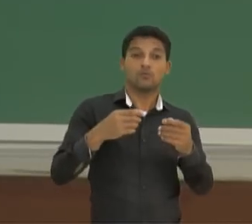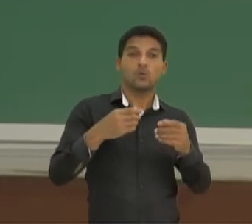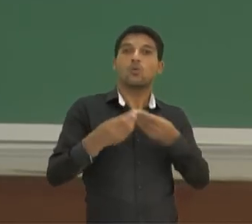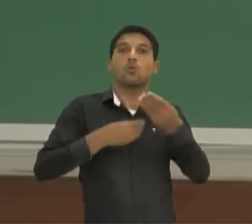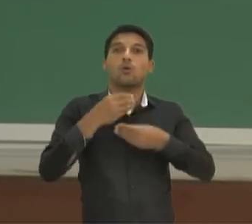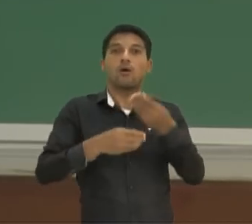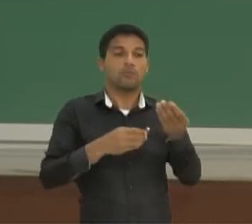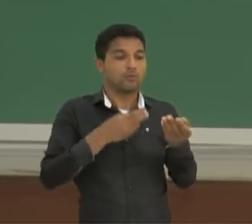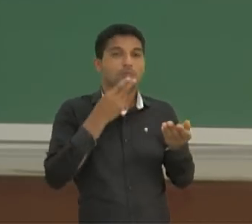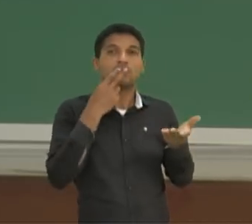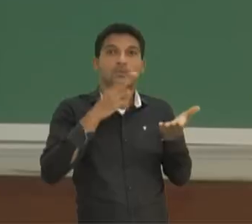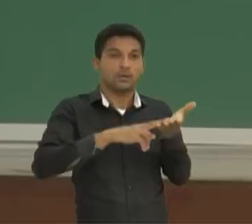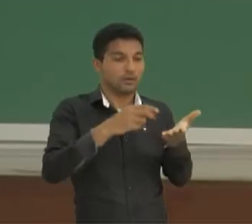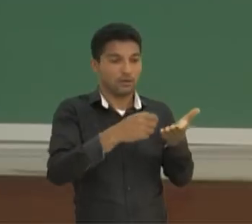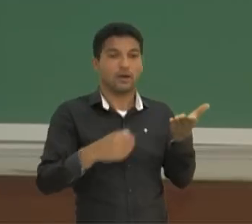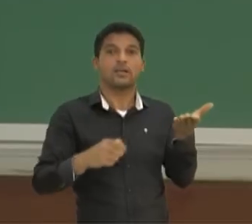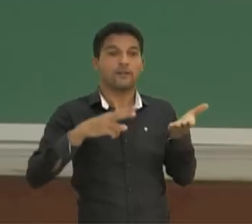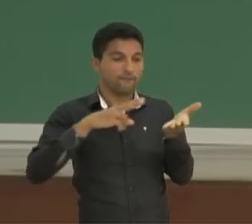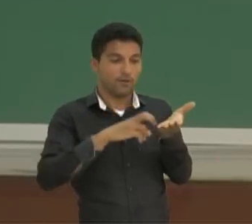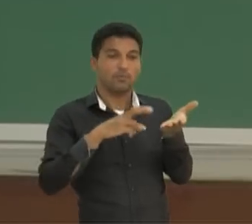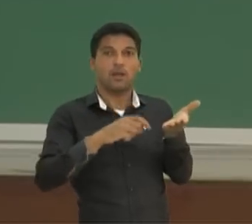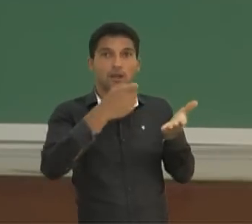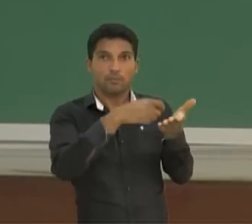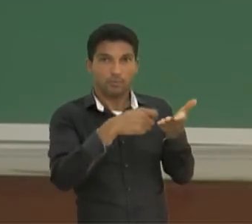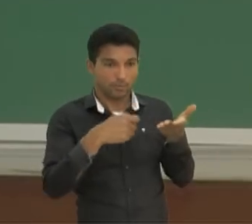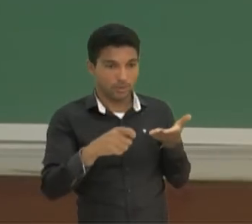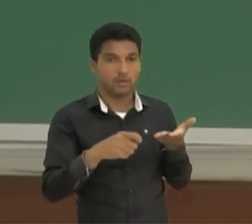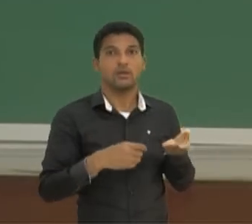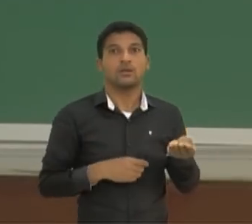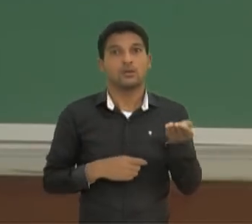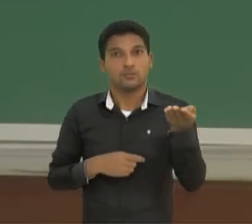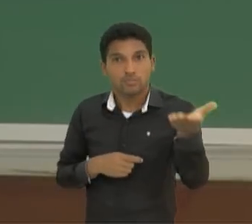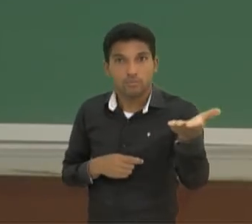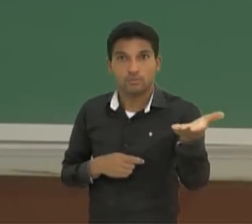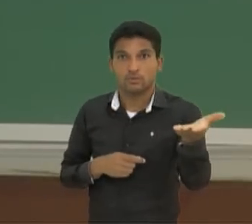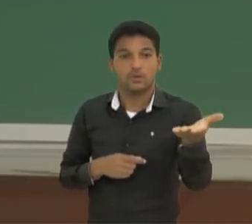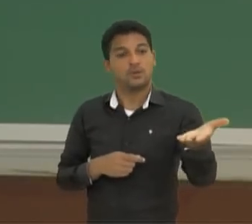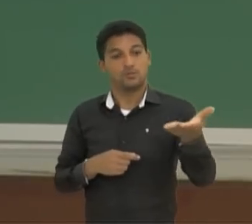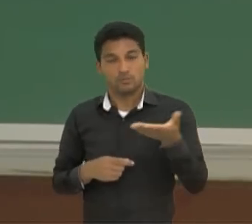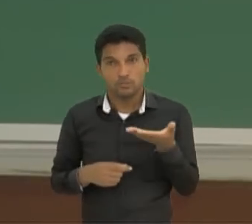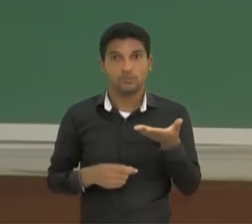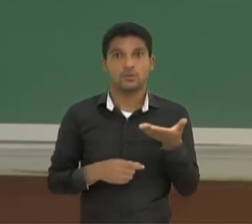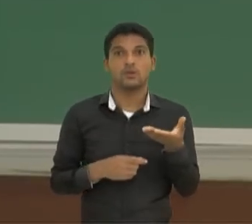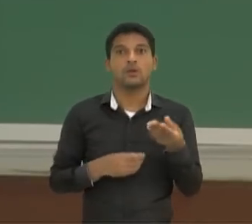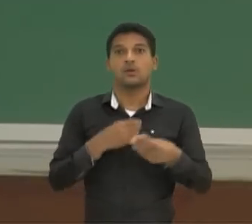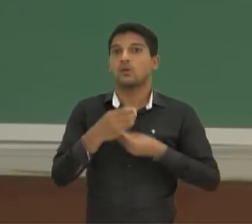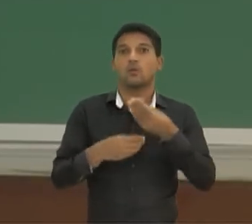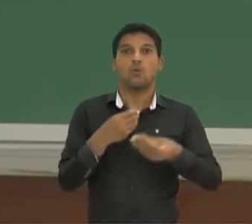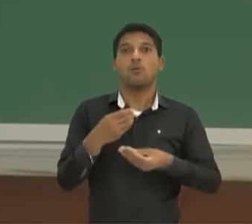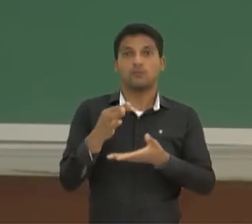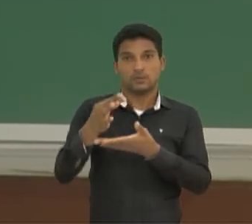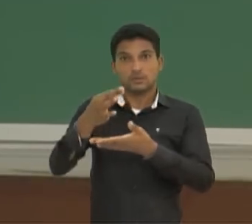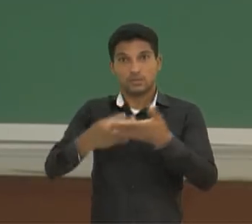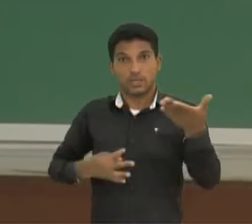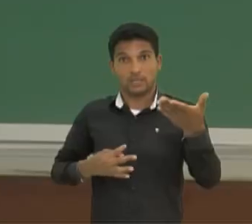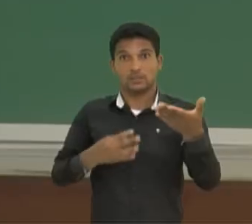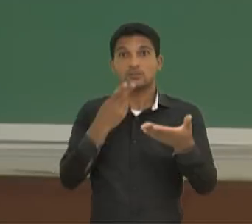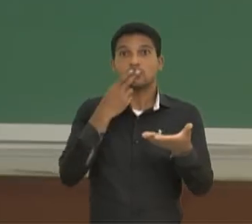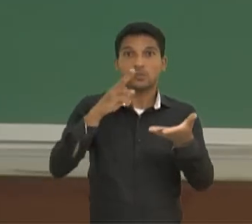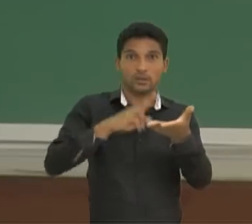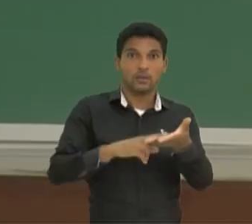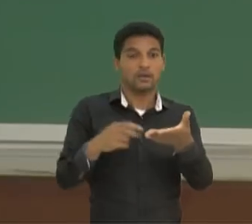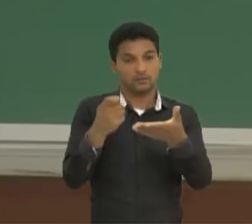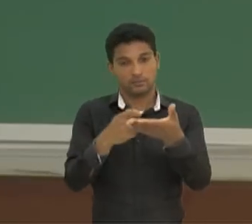mesmo repertório linguístico que o meu, né? Então, eu tenho que sempre ter isso em mente antes de produzir um texto escrito, antes de produzir uma carta